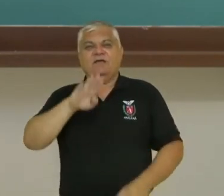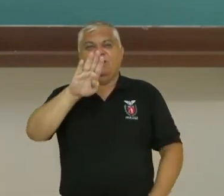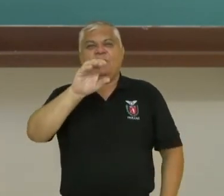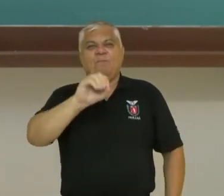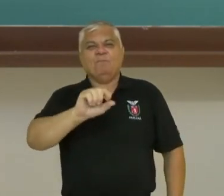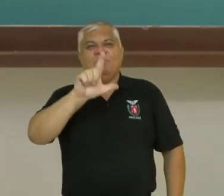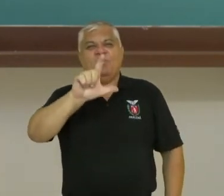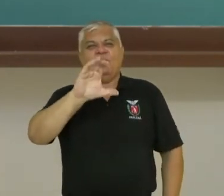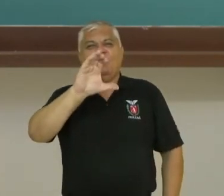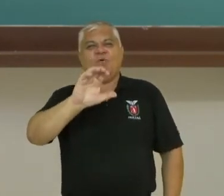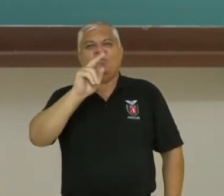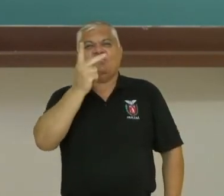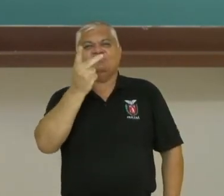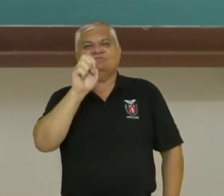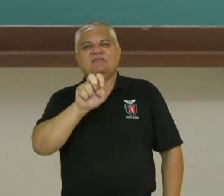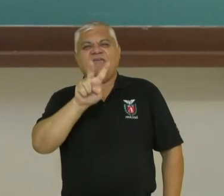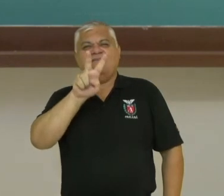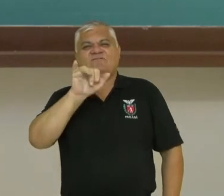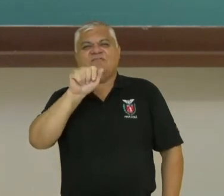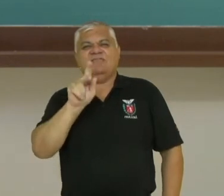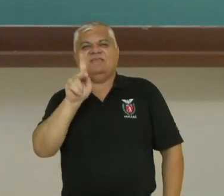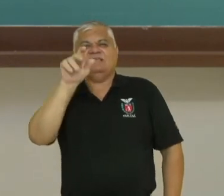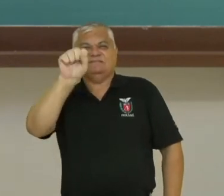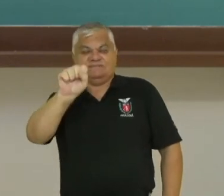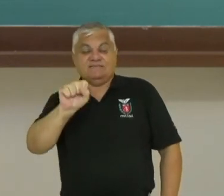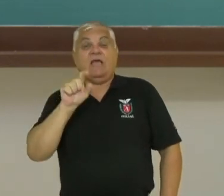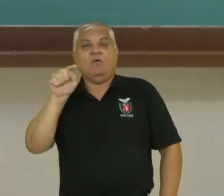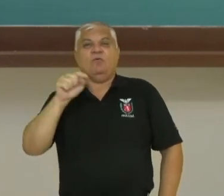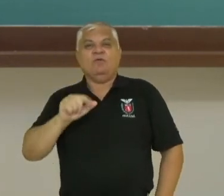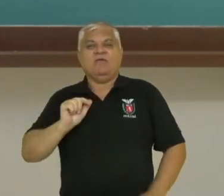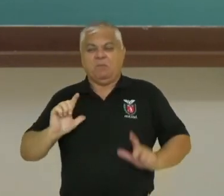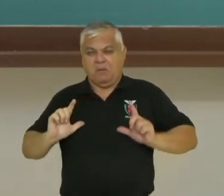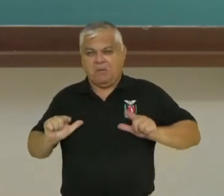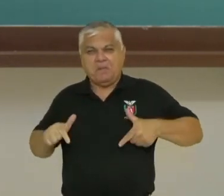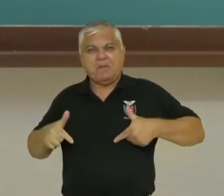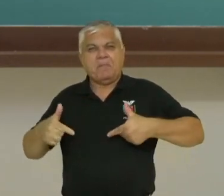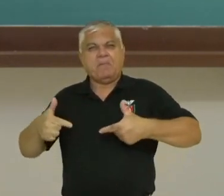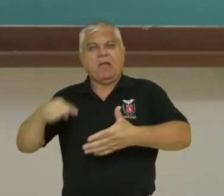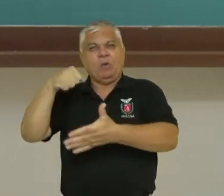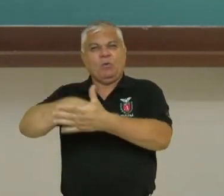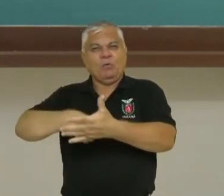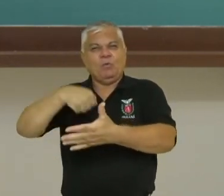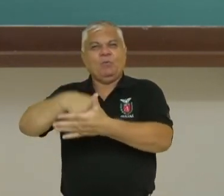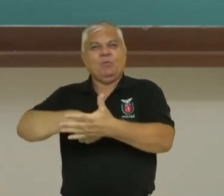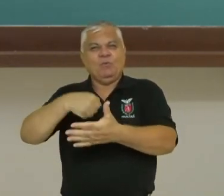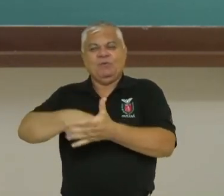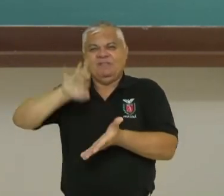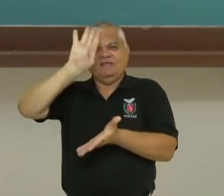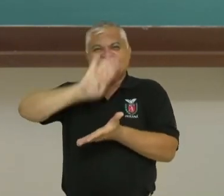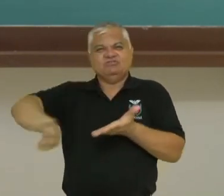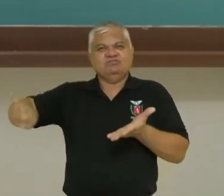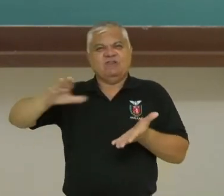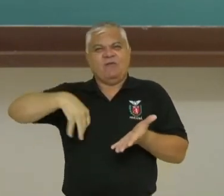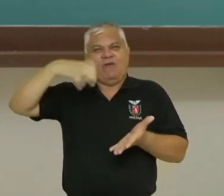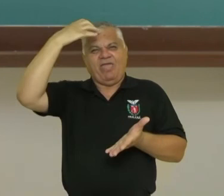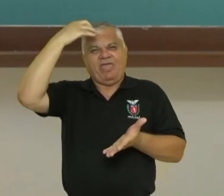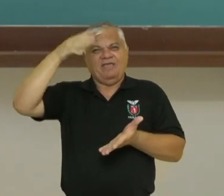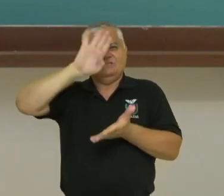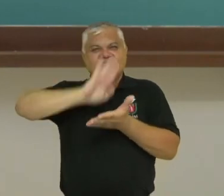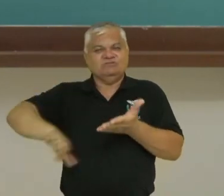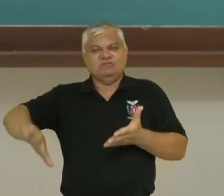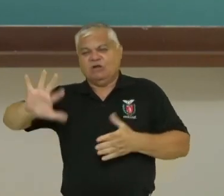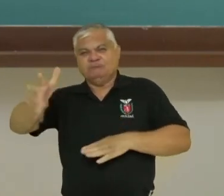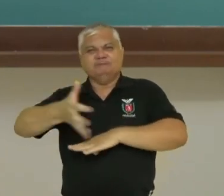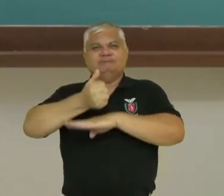bolcheviques, que lutaram contra o regime do czar e tomaram o poder da